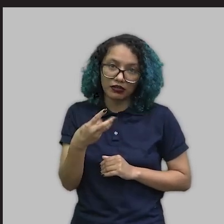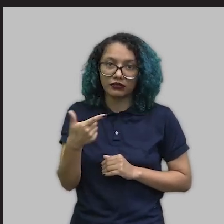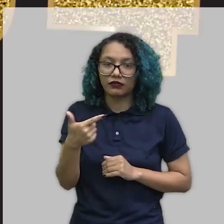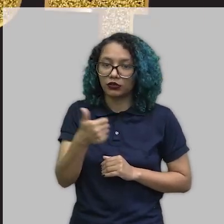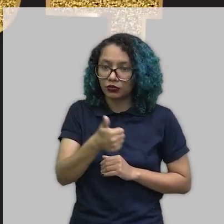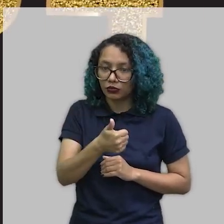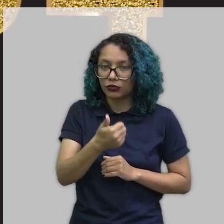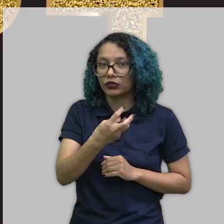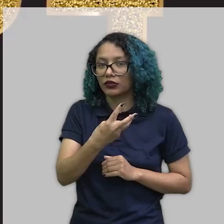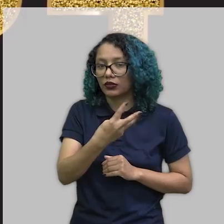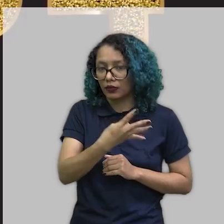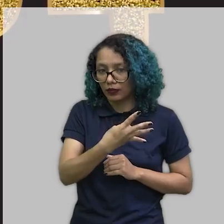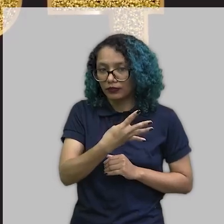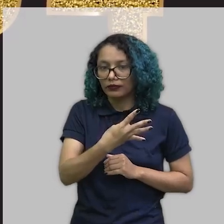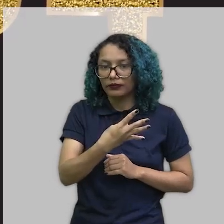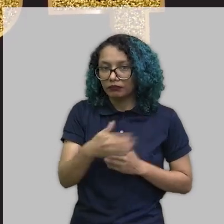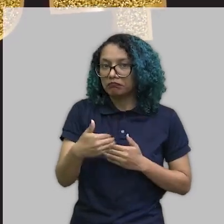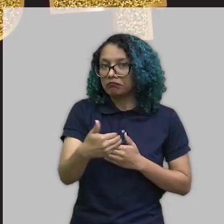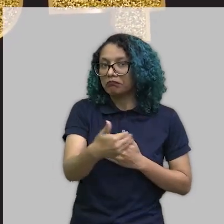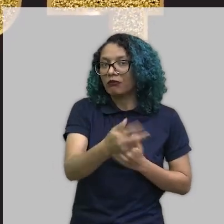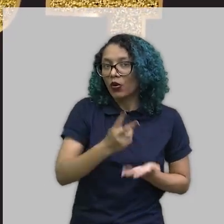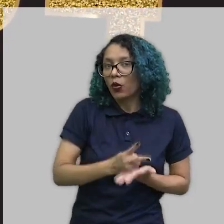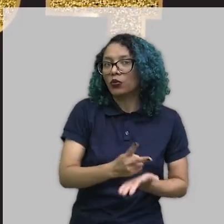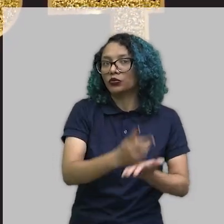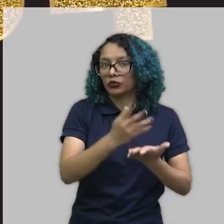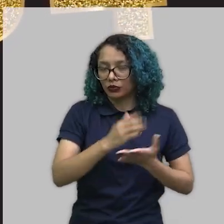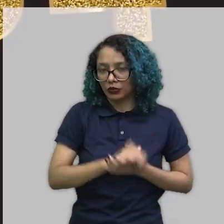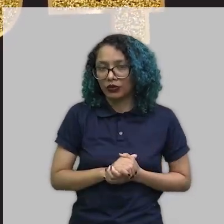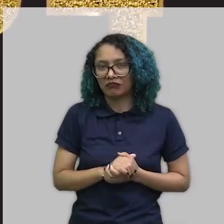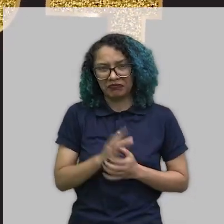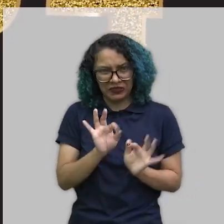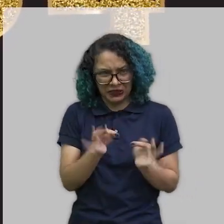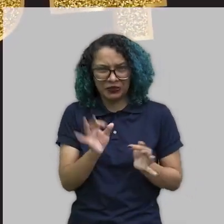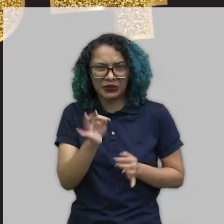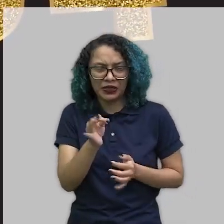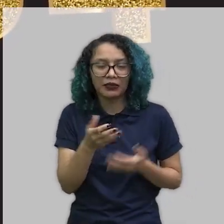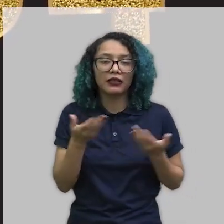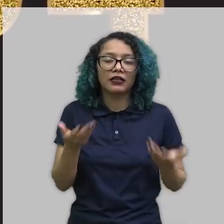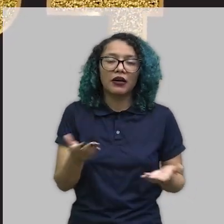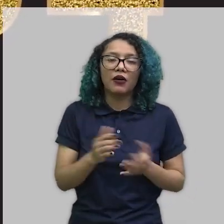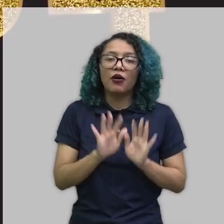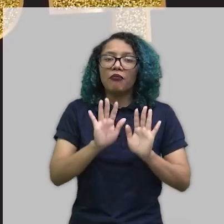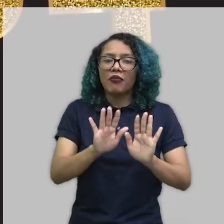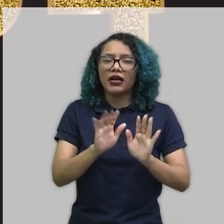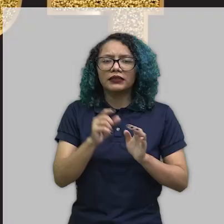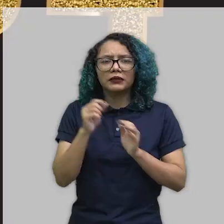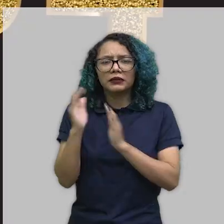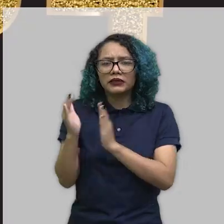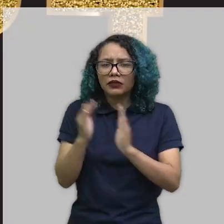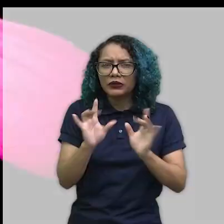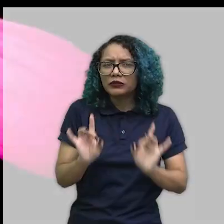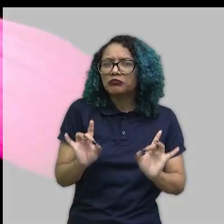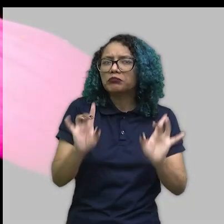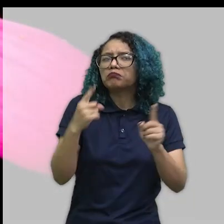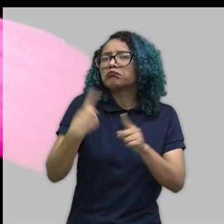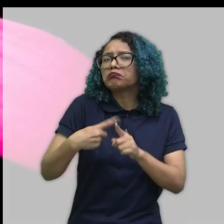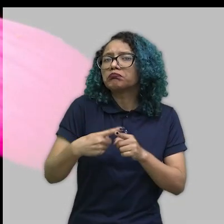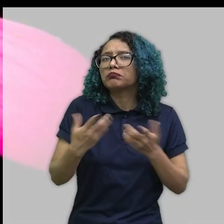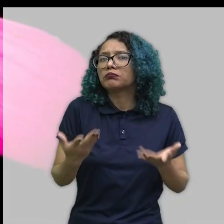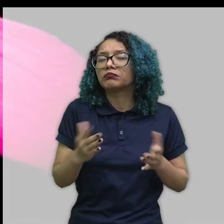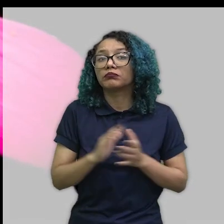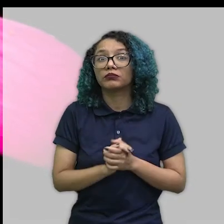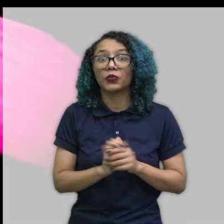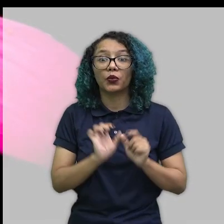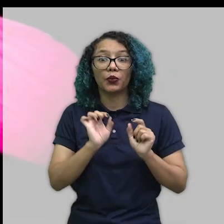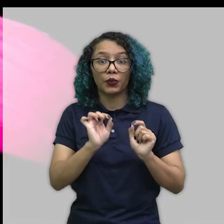21, 34 e assim por diante. Simples, não é? Mas o que torna essa sequência tão especial? O